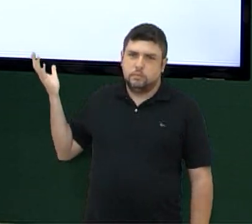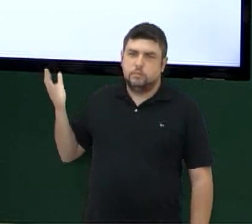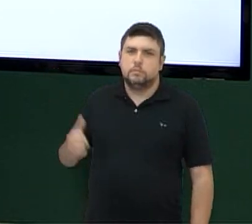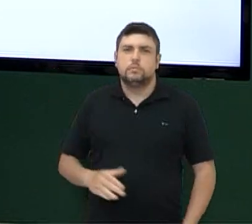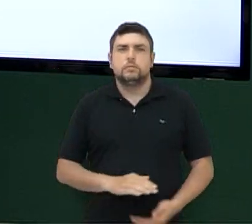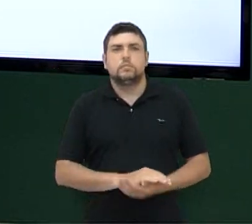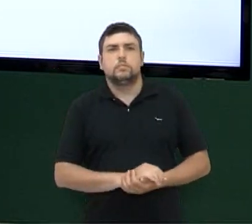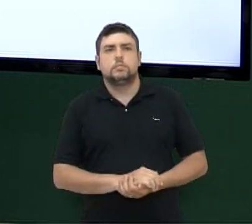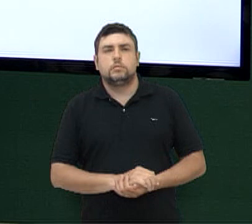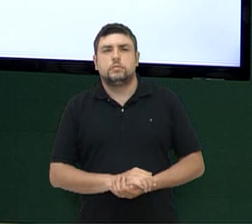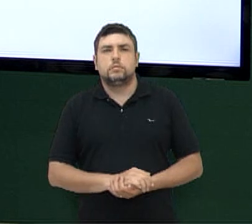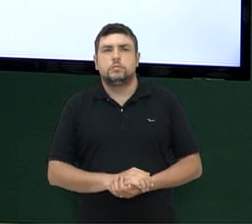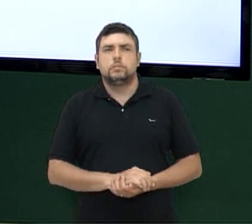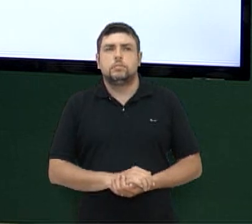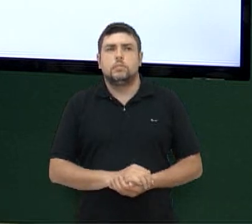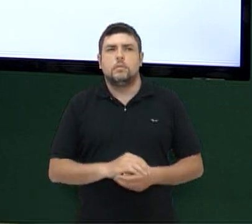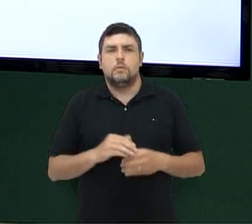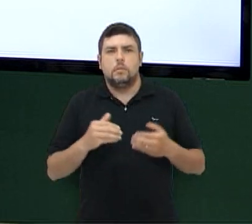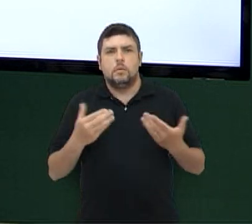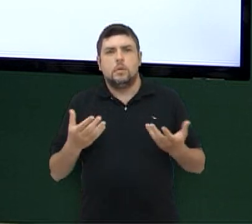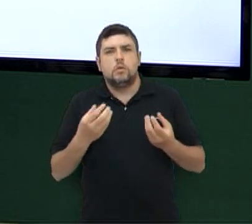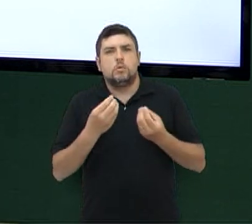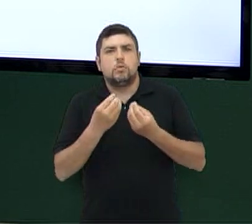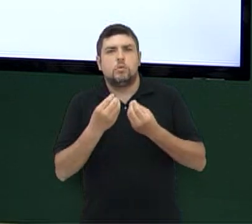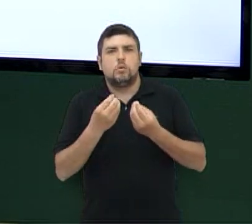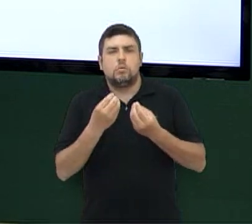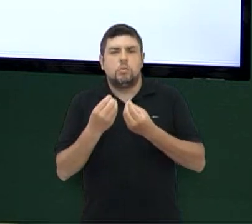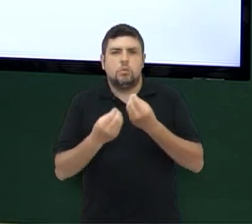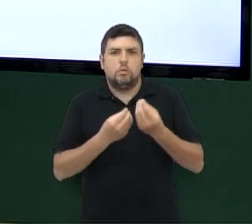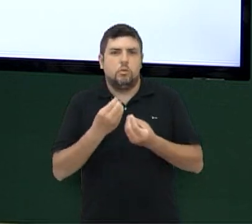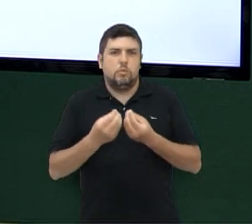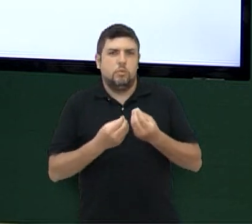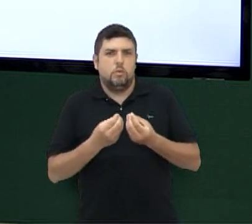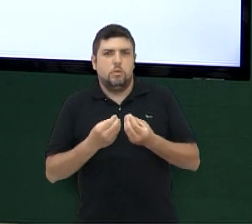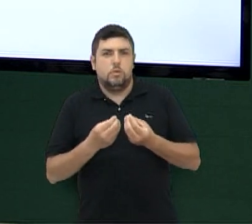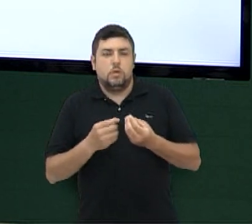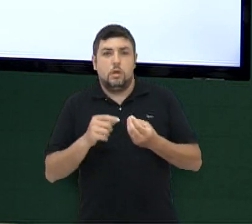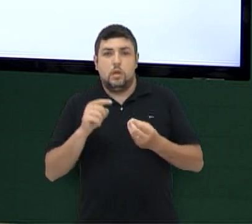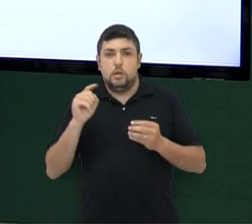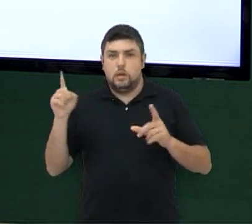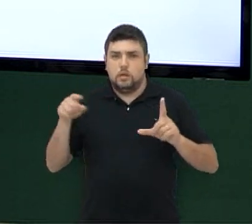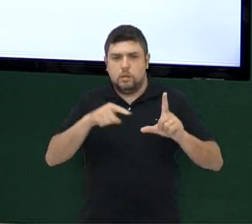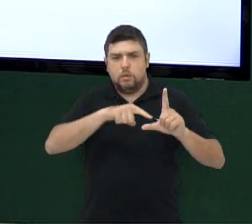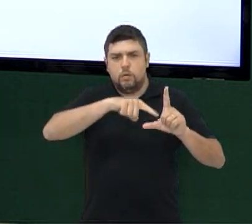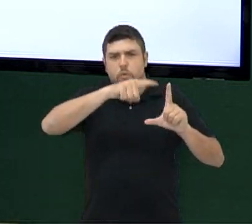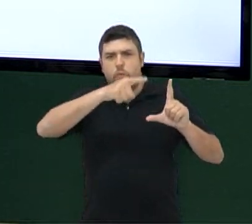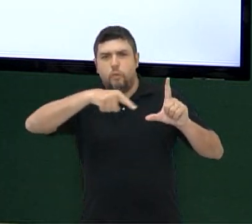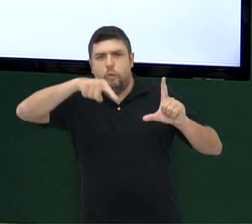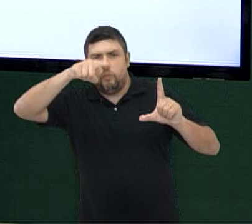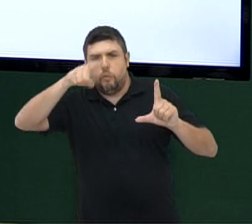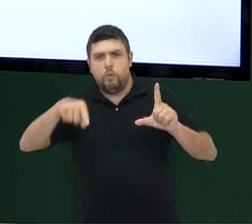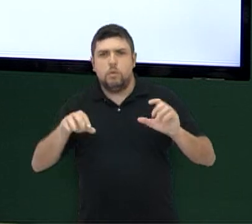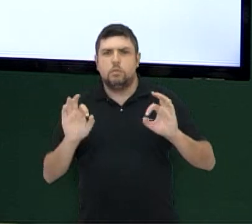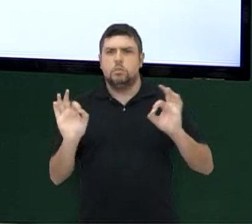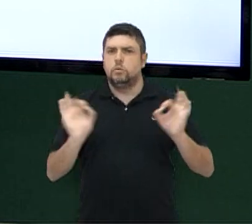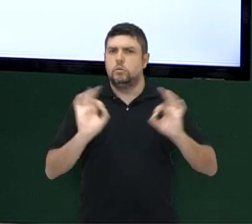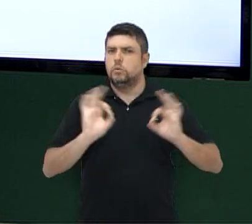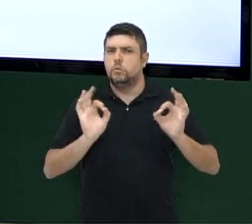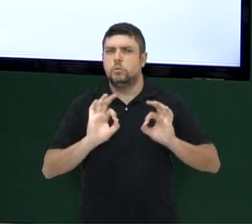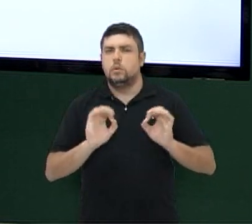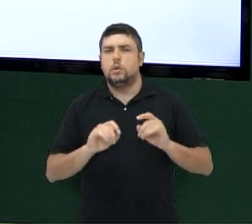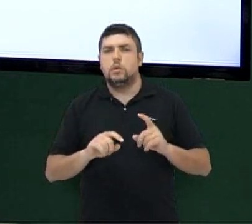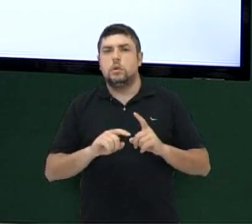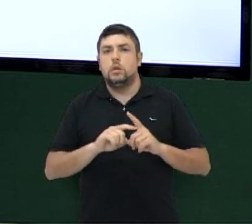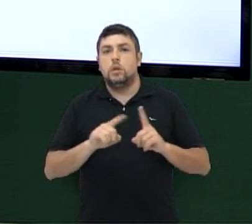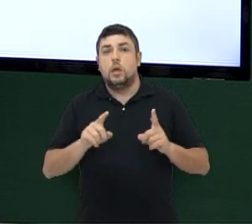Uma função linear, só que não é parábola, nada disso, não é curva, nada disso, mas ela é sempre uma função